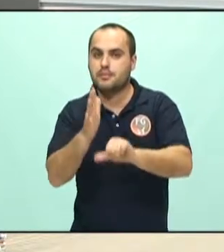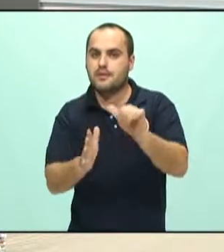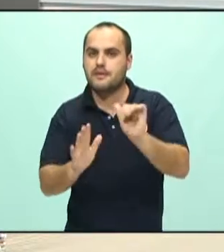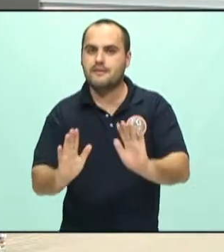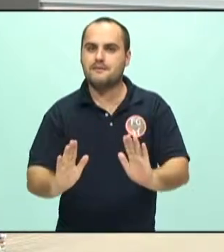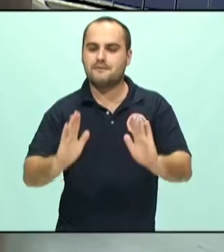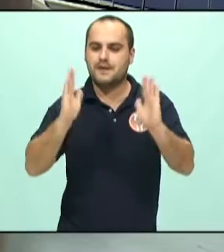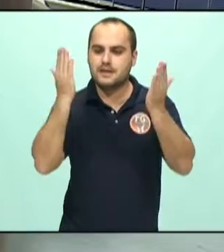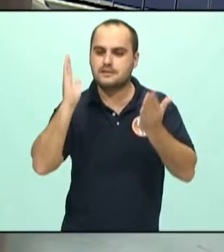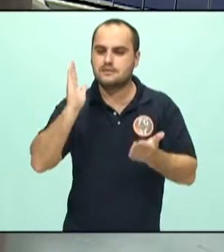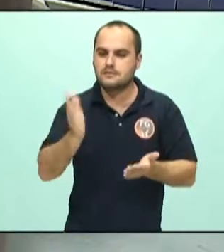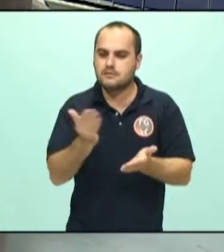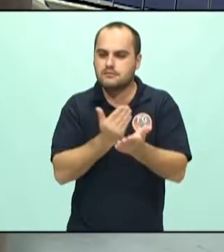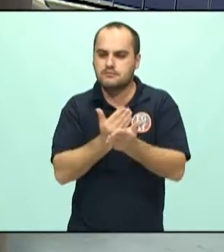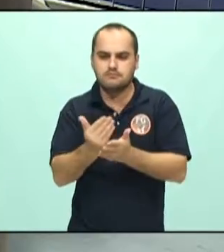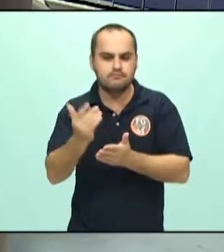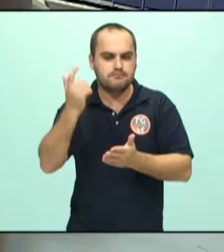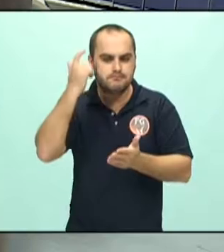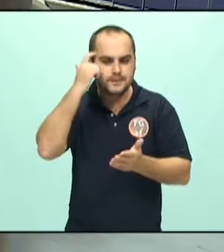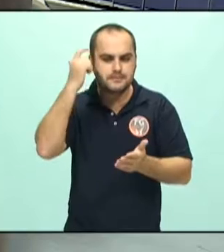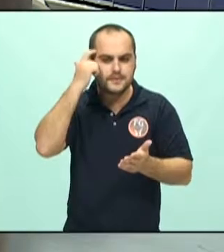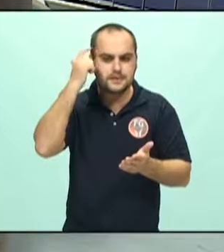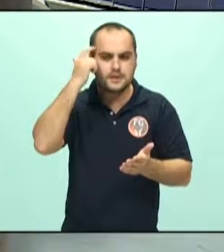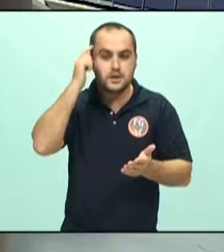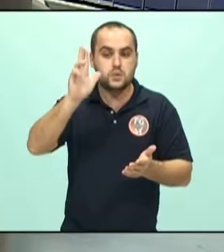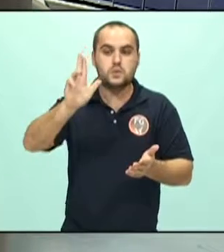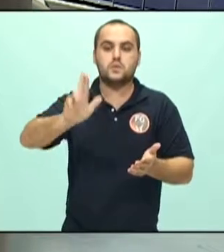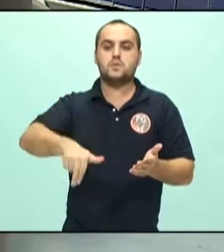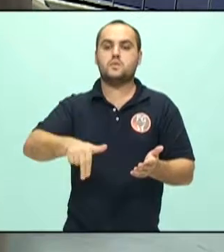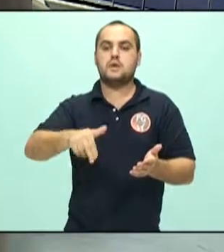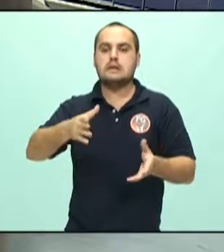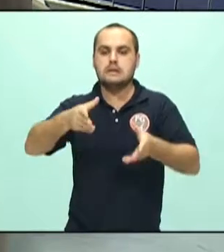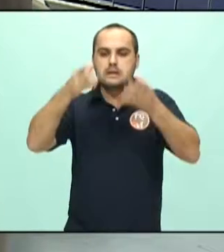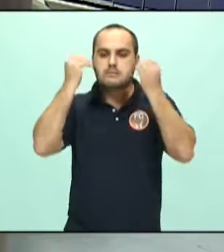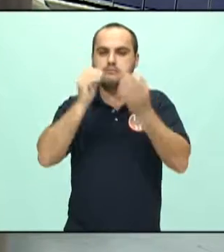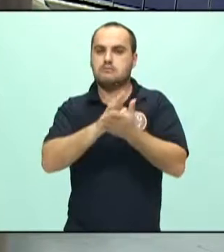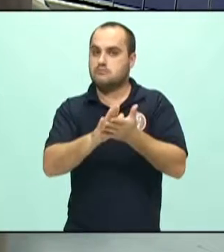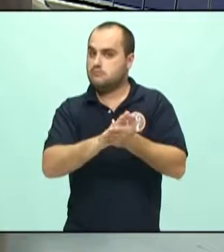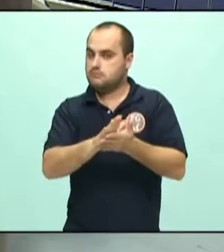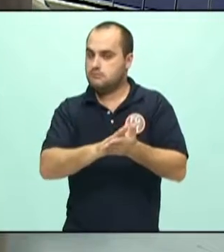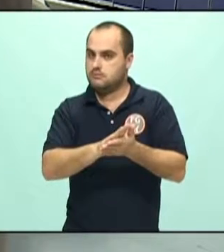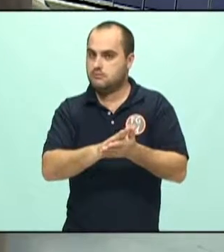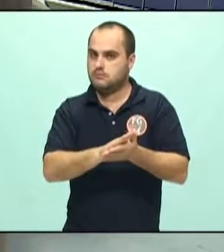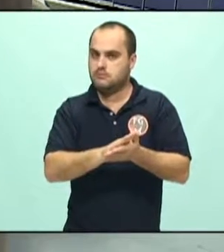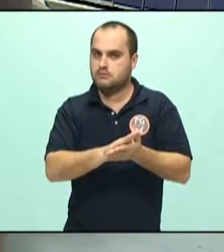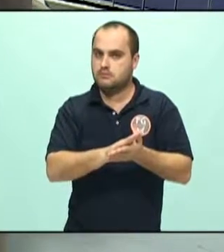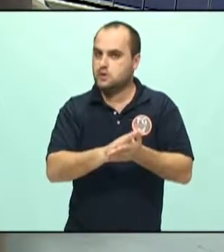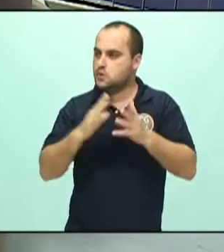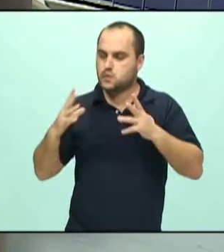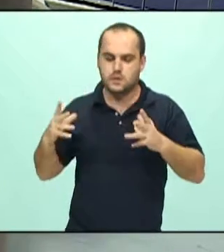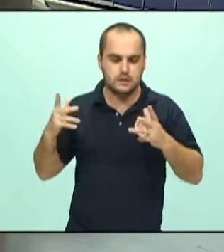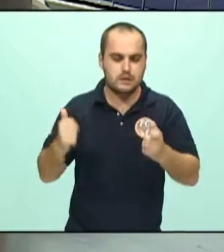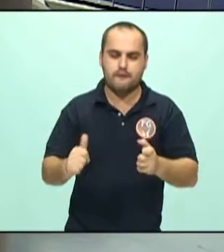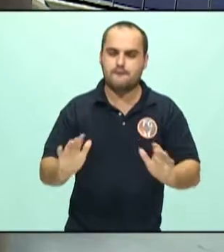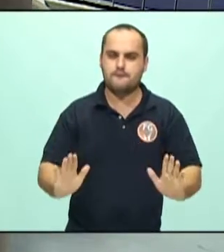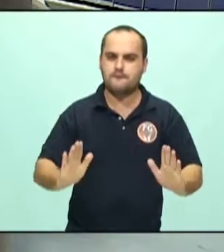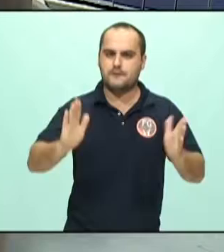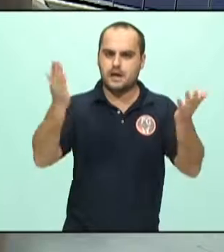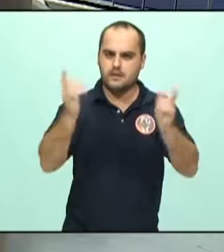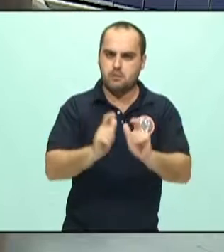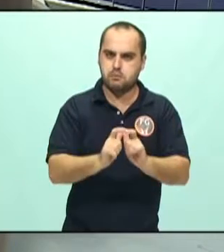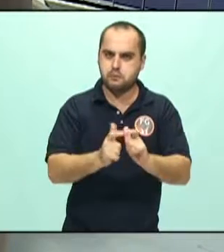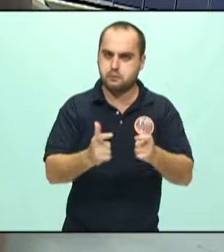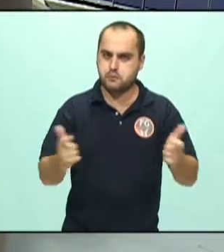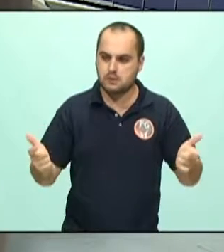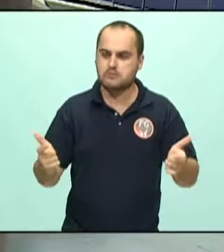se esqueceu e desde então todas as festas de grande porte têm se tem trabalho tem se trabalhado isso é mostra-se